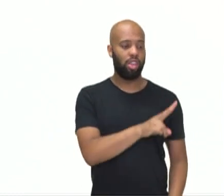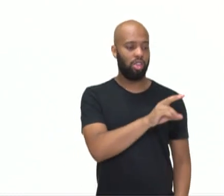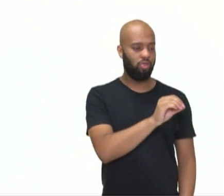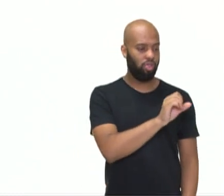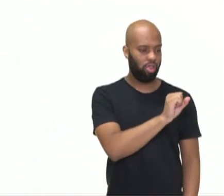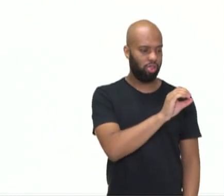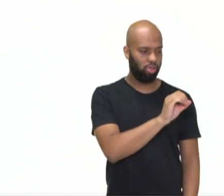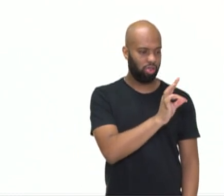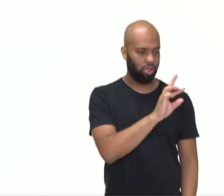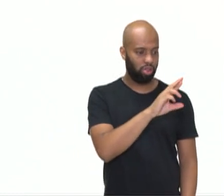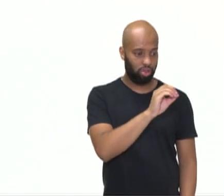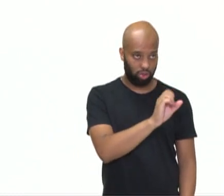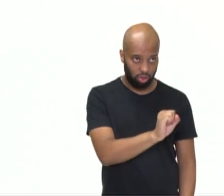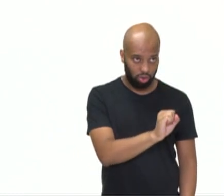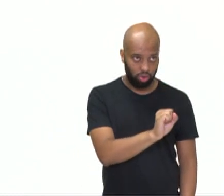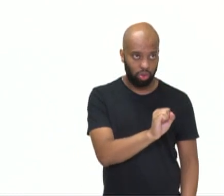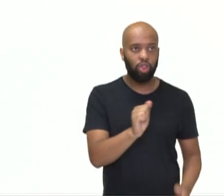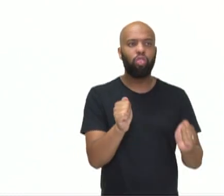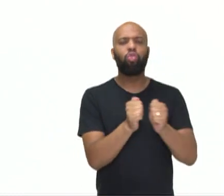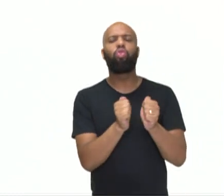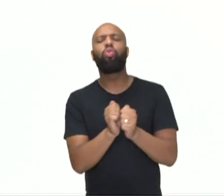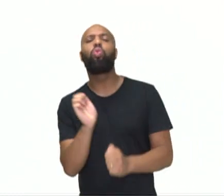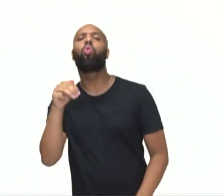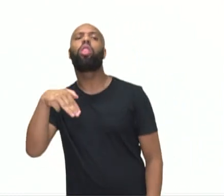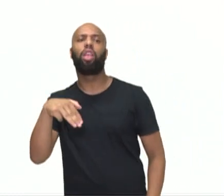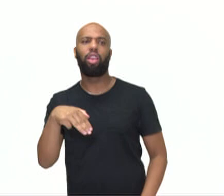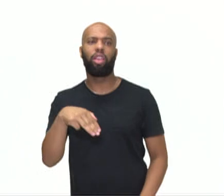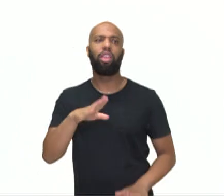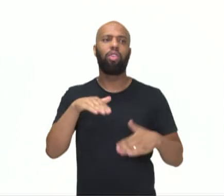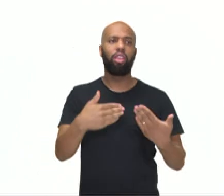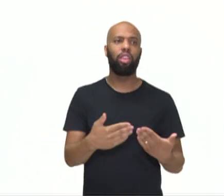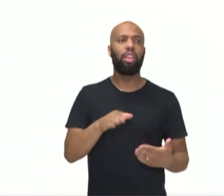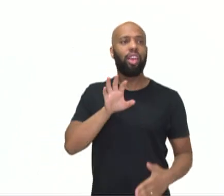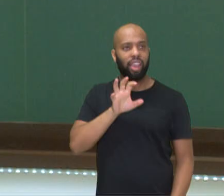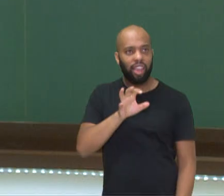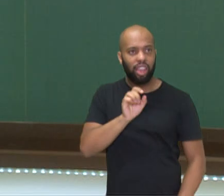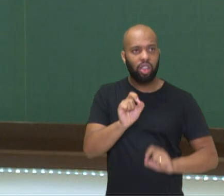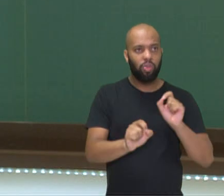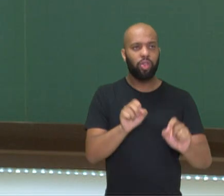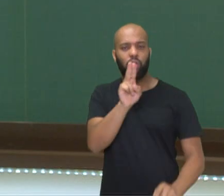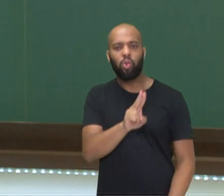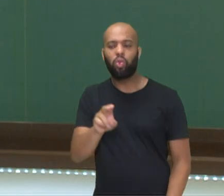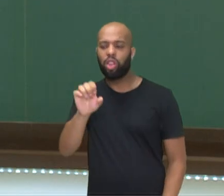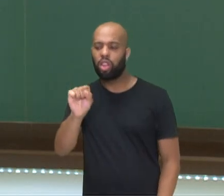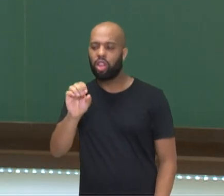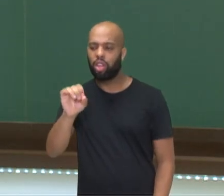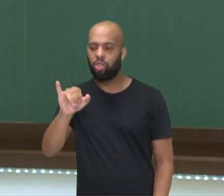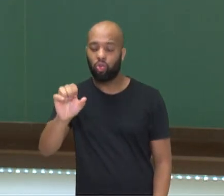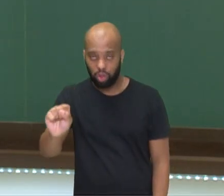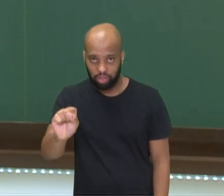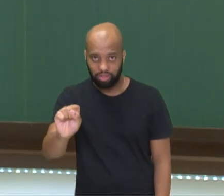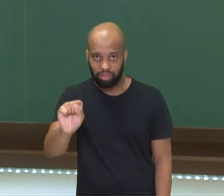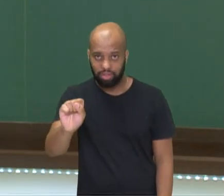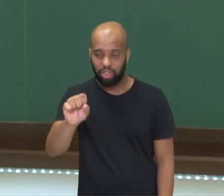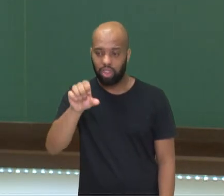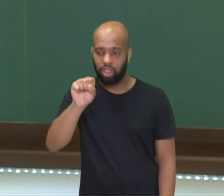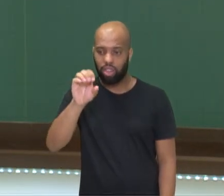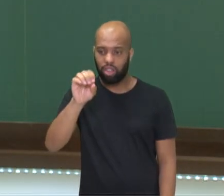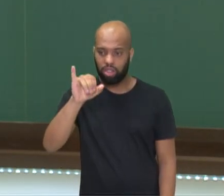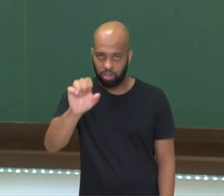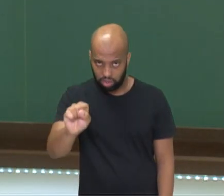vosotras. Com quem eu estou falando, não é verdade? E esse vosotros ou vosotras, olha a forma verbal como